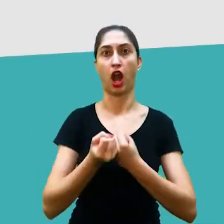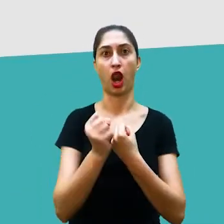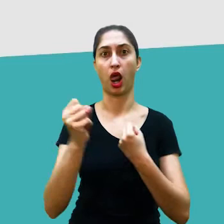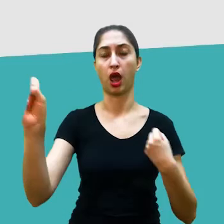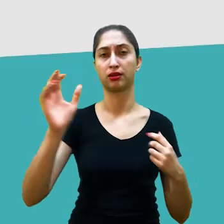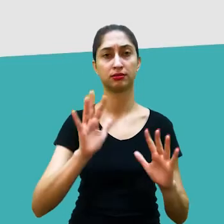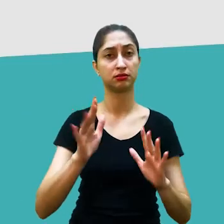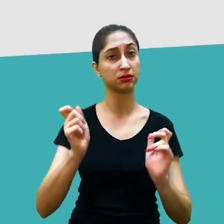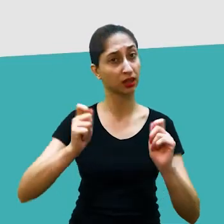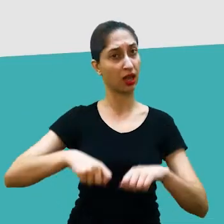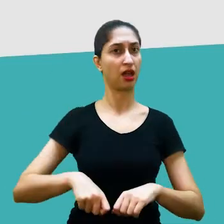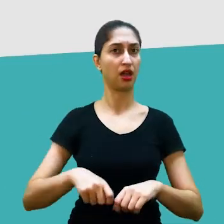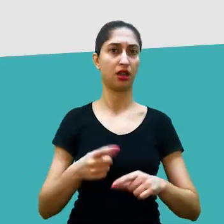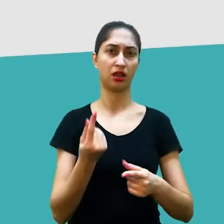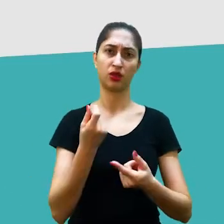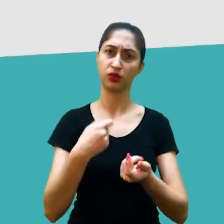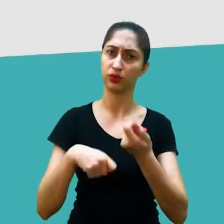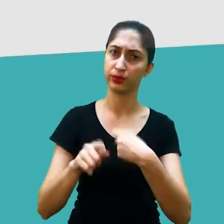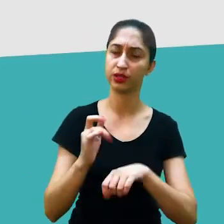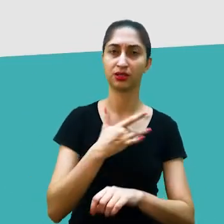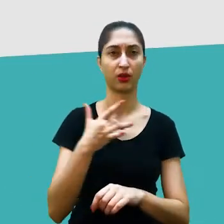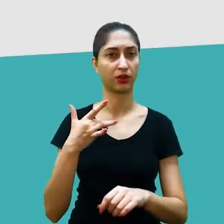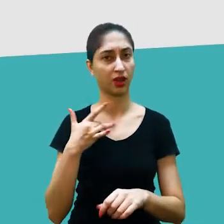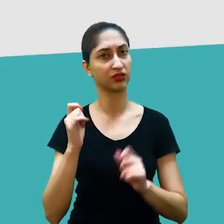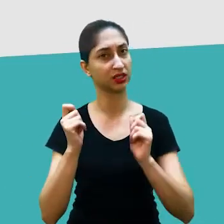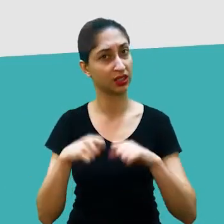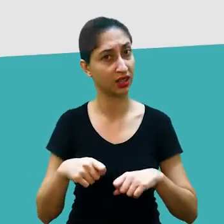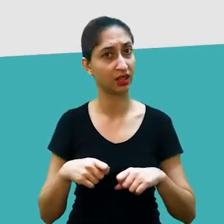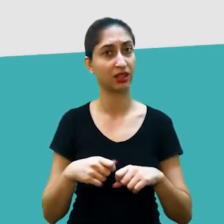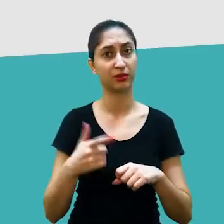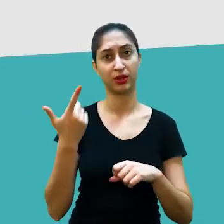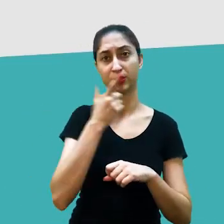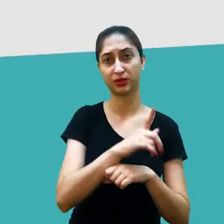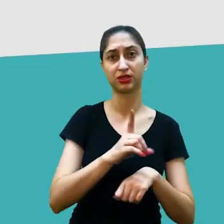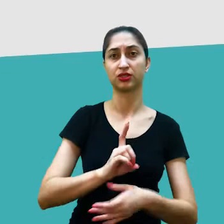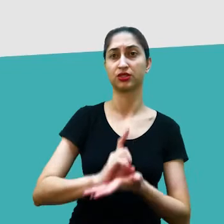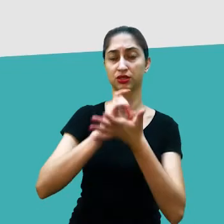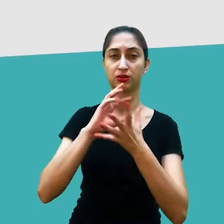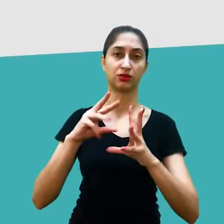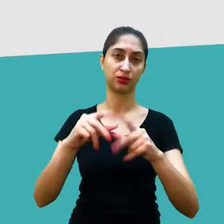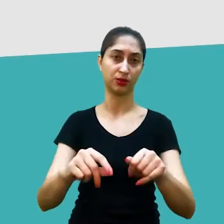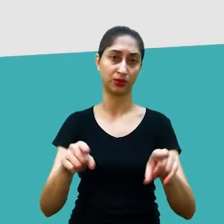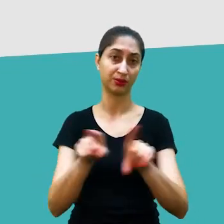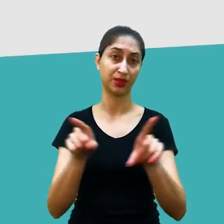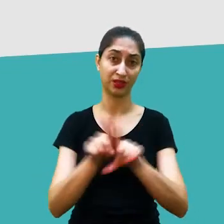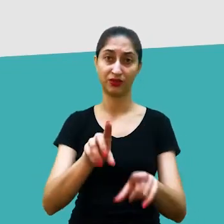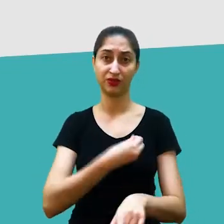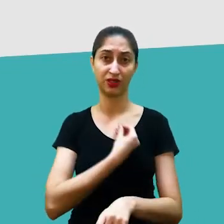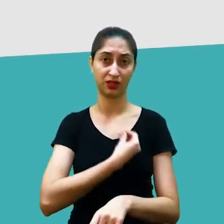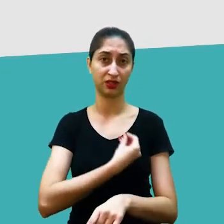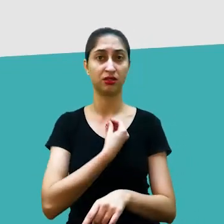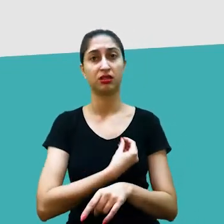economia saudável dentro de parâmetros importantes para o quê? Dignificar, prolongar a vida das pessoas, dar uma